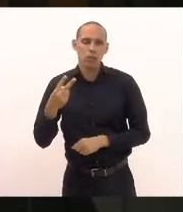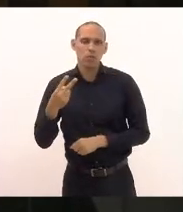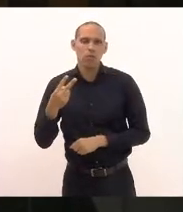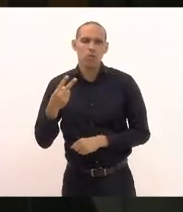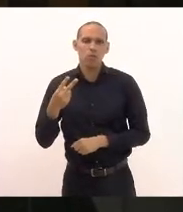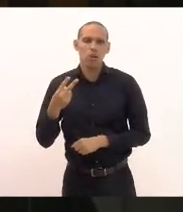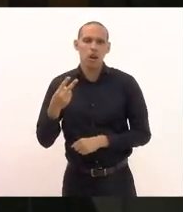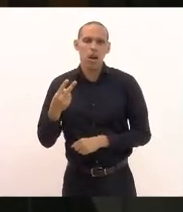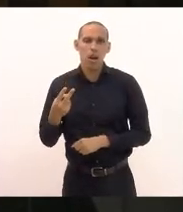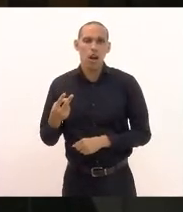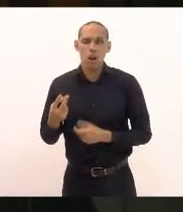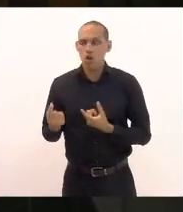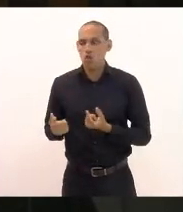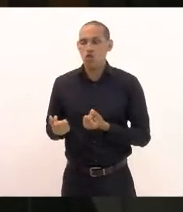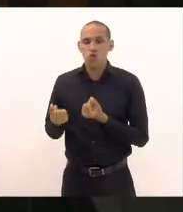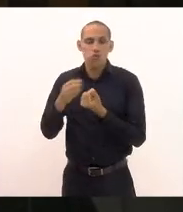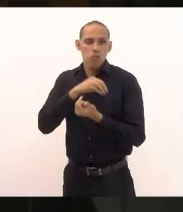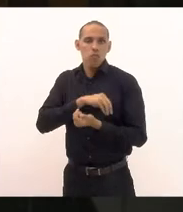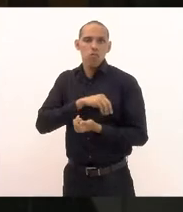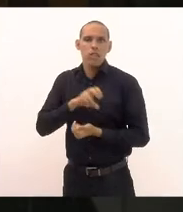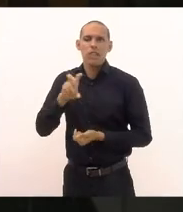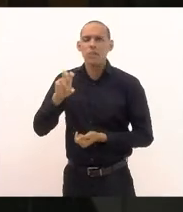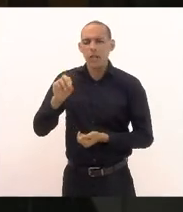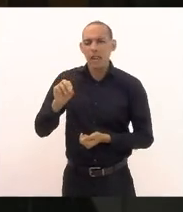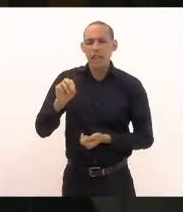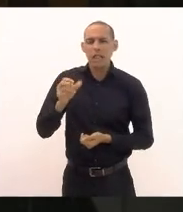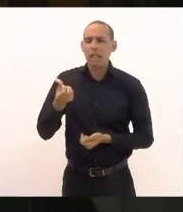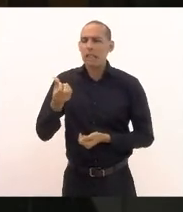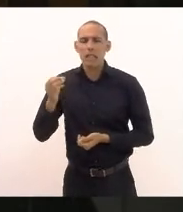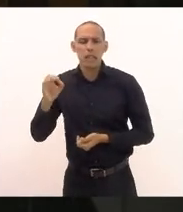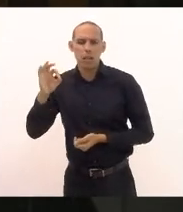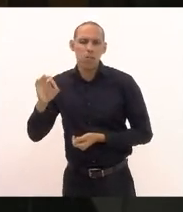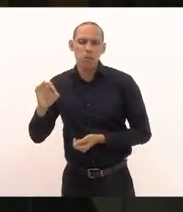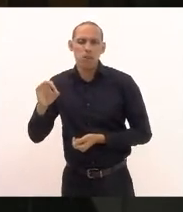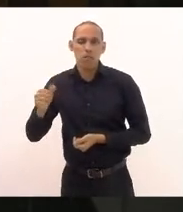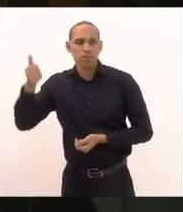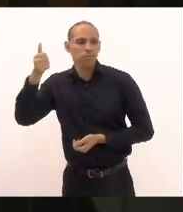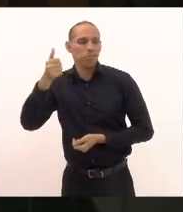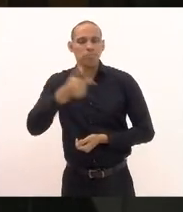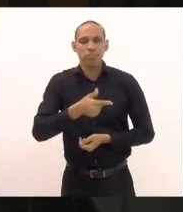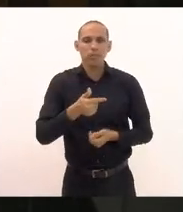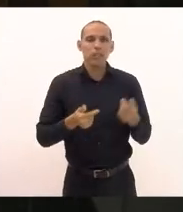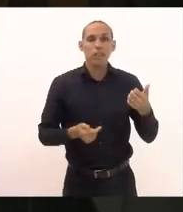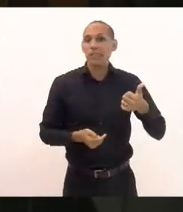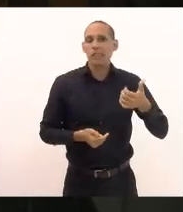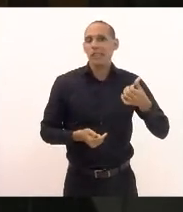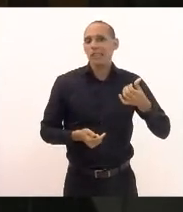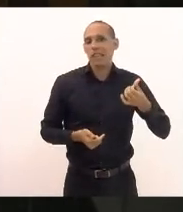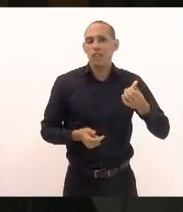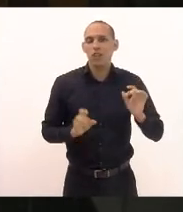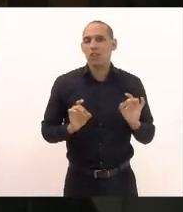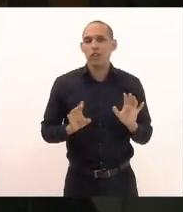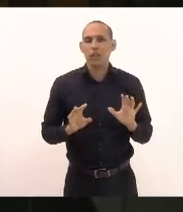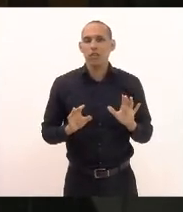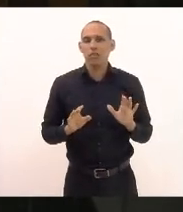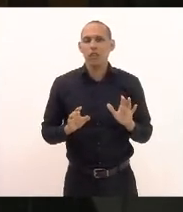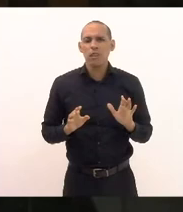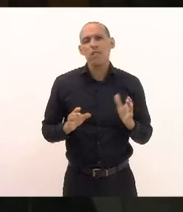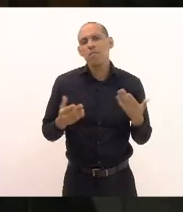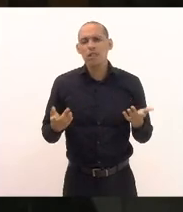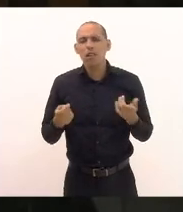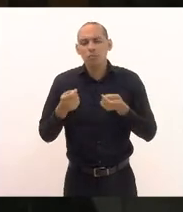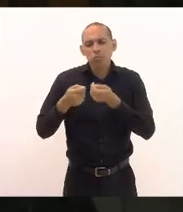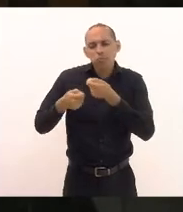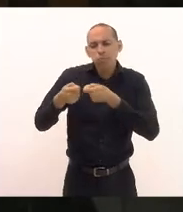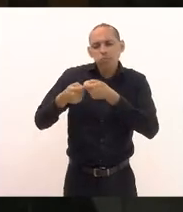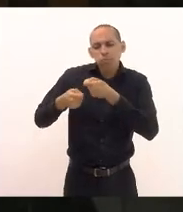salários que chegam a ser 50%, 60% mais altos do que aqueles que têm 16 horas. A gente vinha numa negociação sobre isso com a